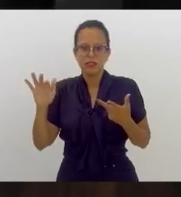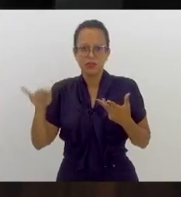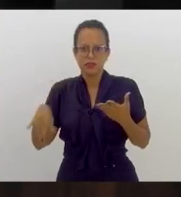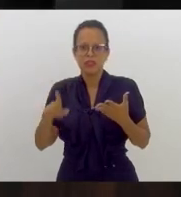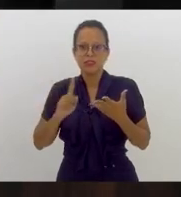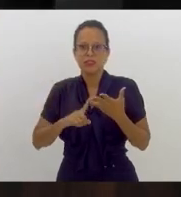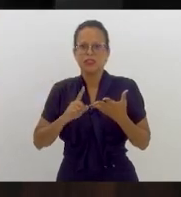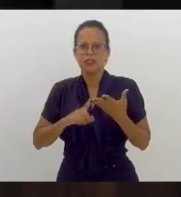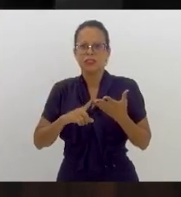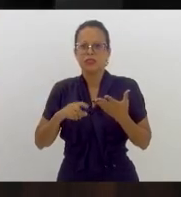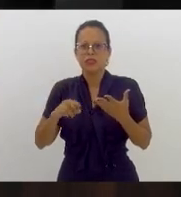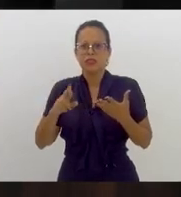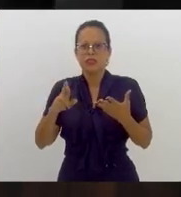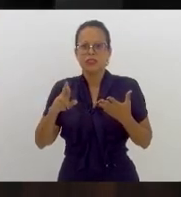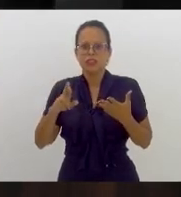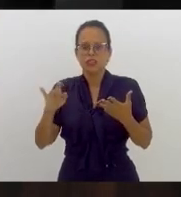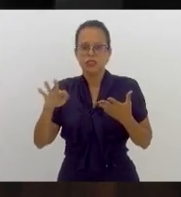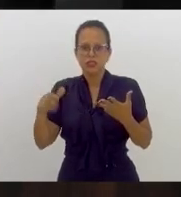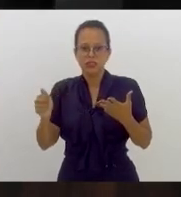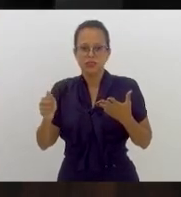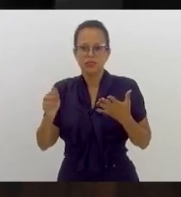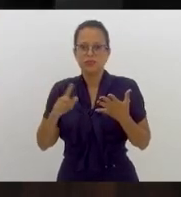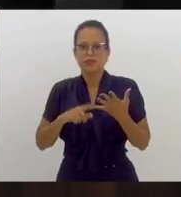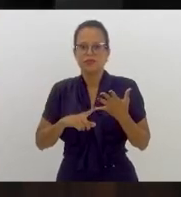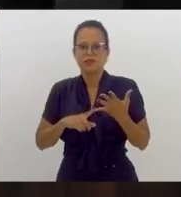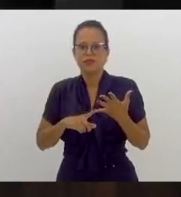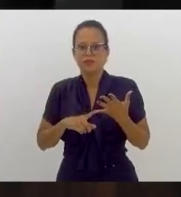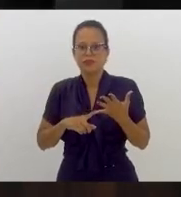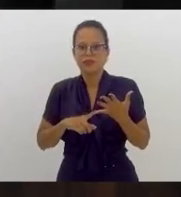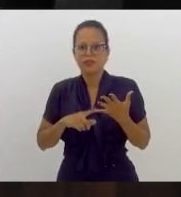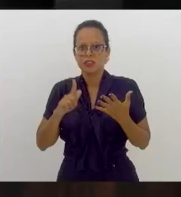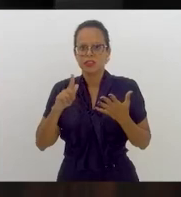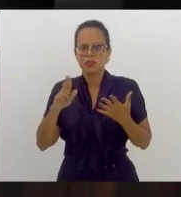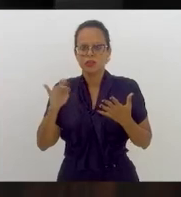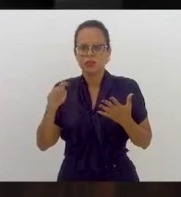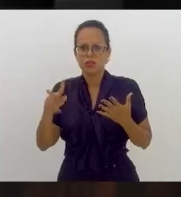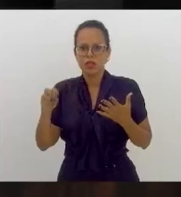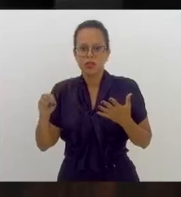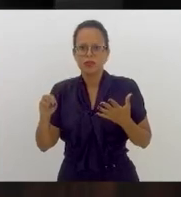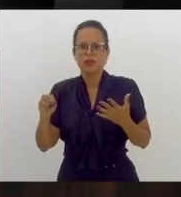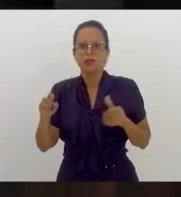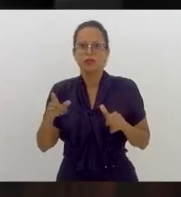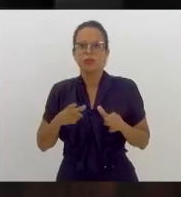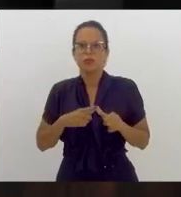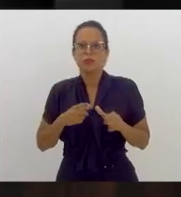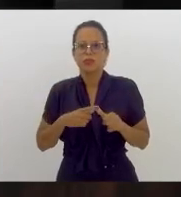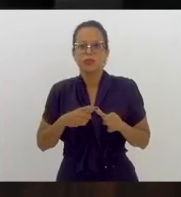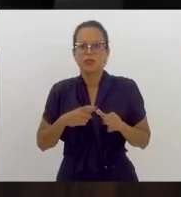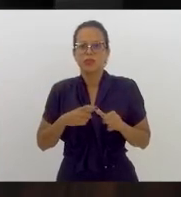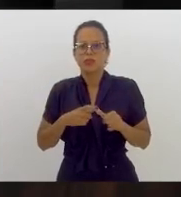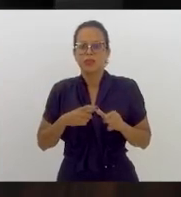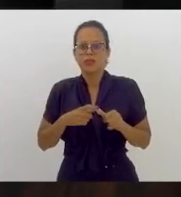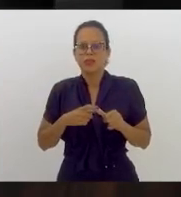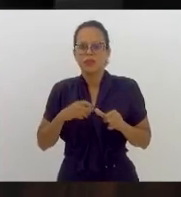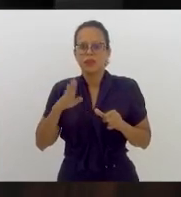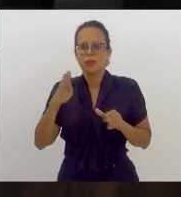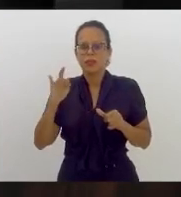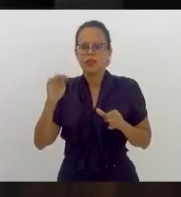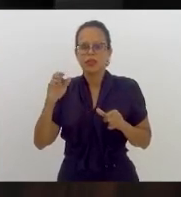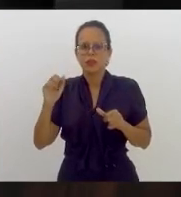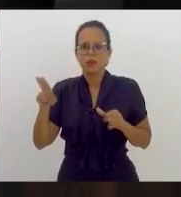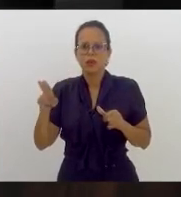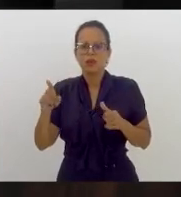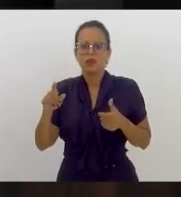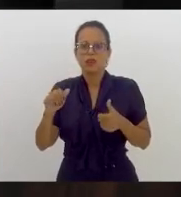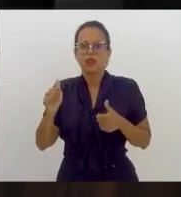Giovanni Ratinho, deputado Gustavo Schmidt, deputado Gustavo Tutuca, deputado Jair Bittencourt, deputado Jorge Felipe